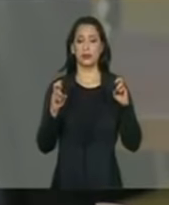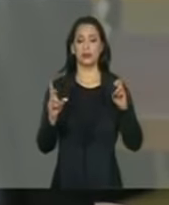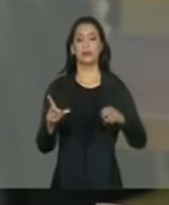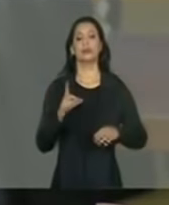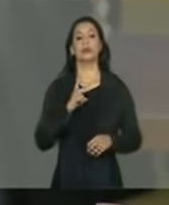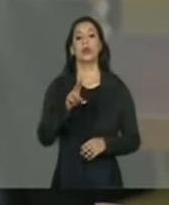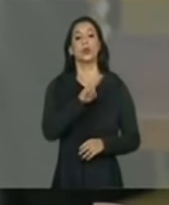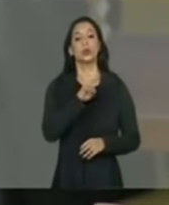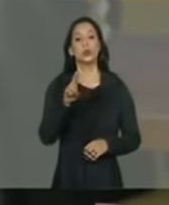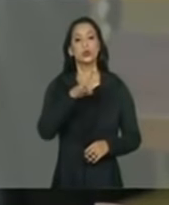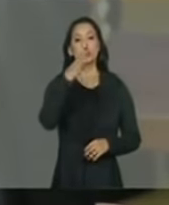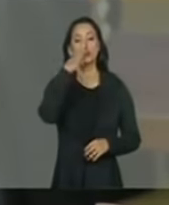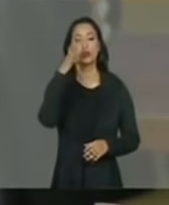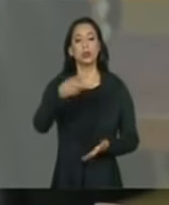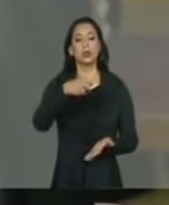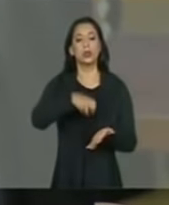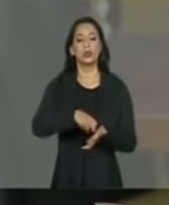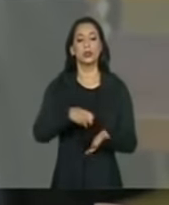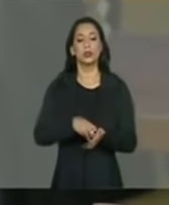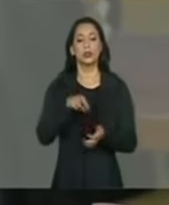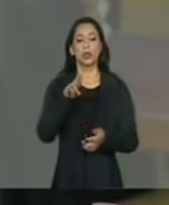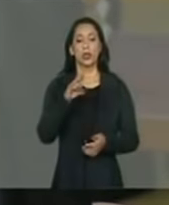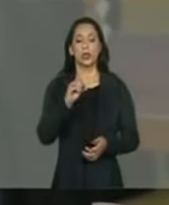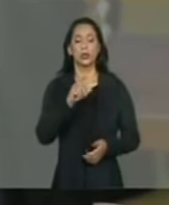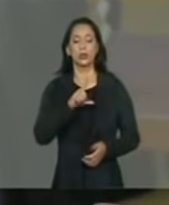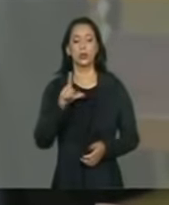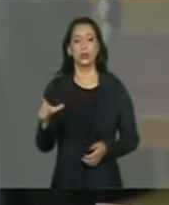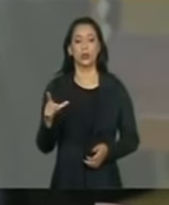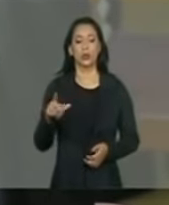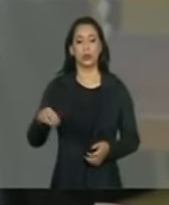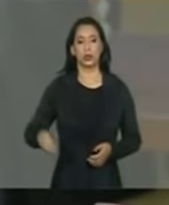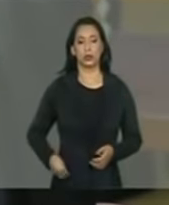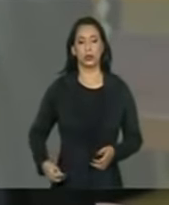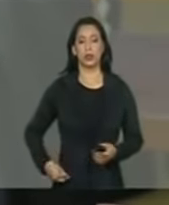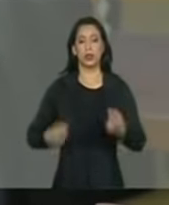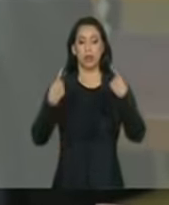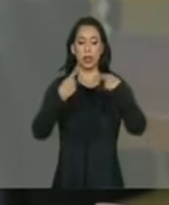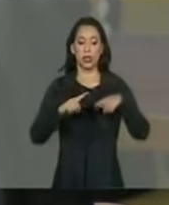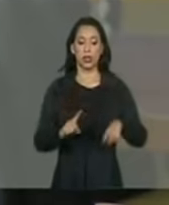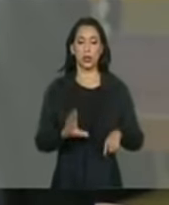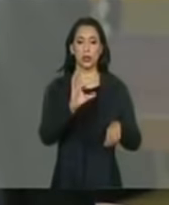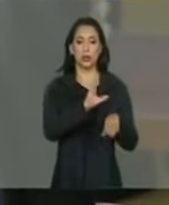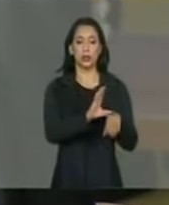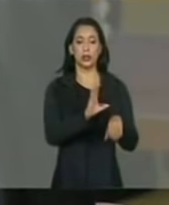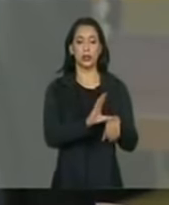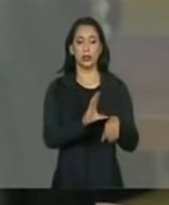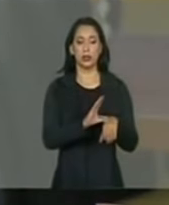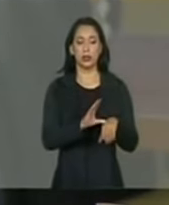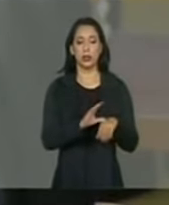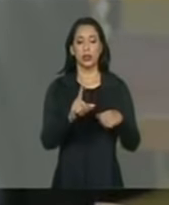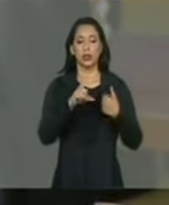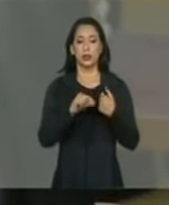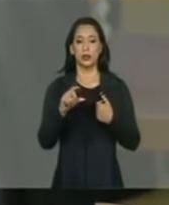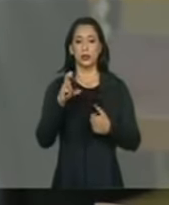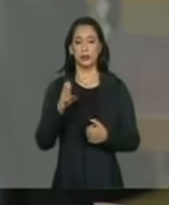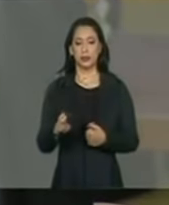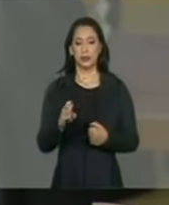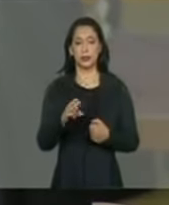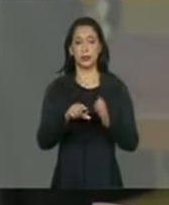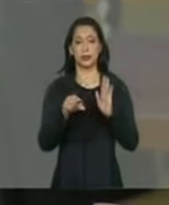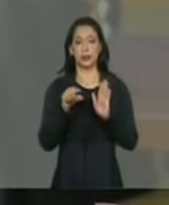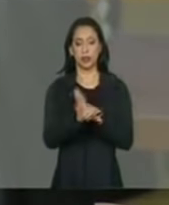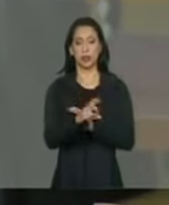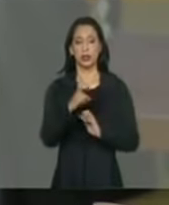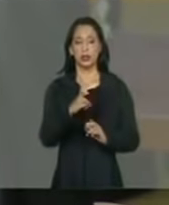nome do acusado no rol dos culpados viola o princípio funcional que proclamado pelo artigo 5º inciso 57 alegada